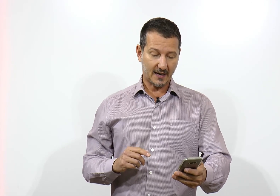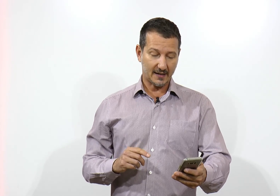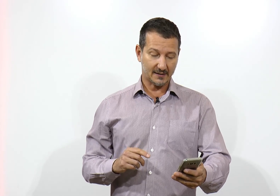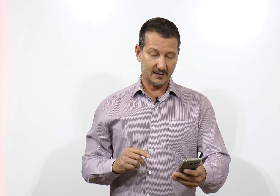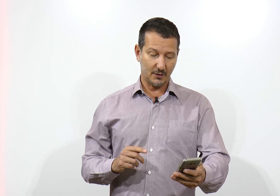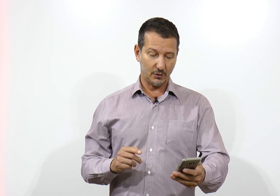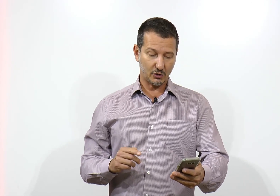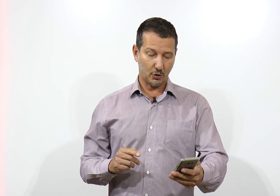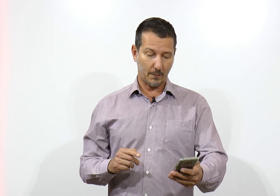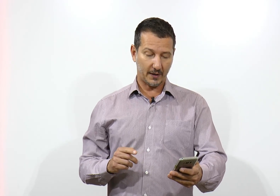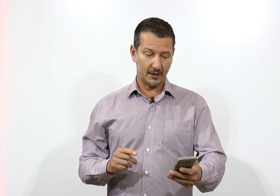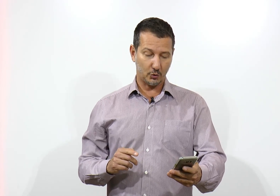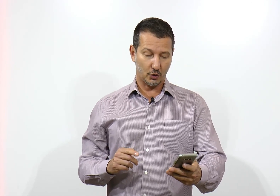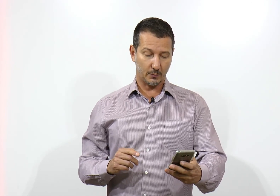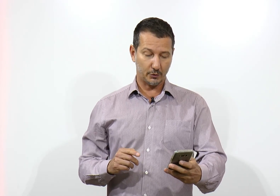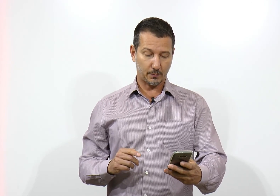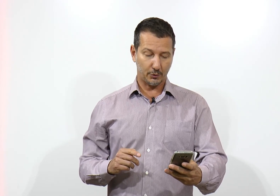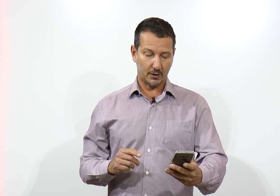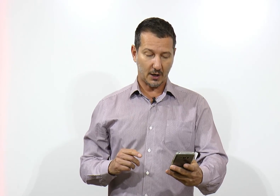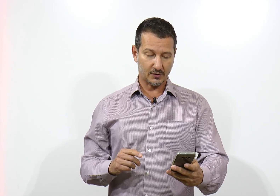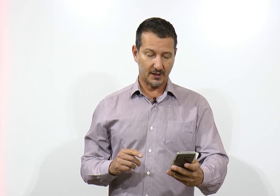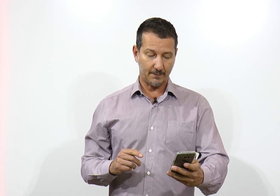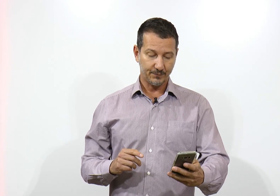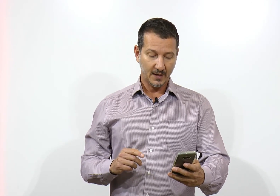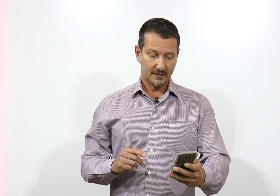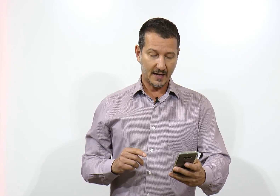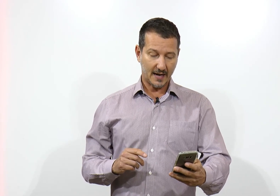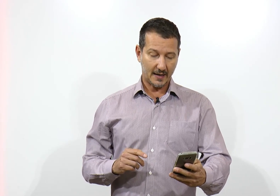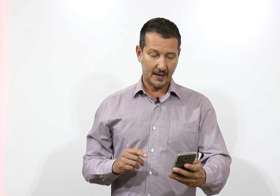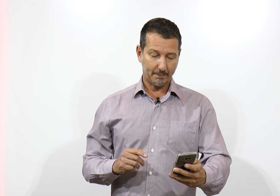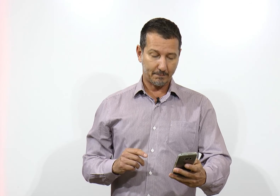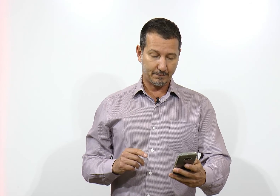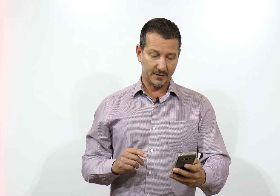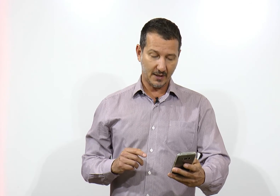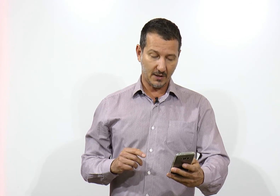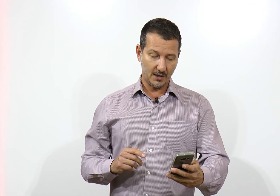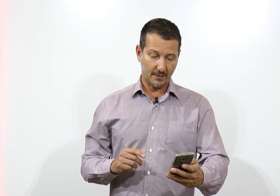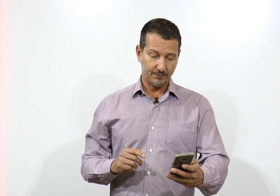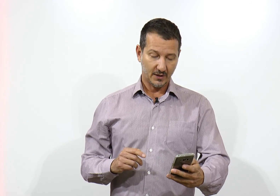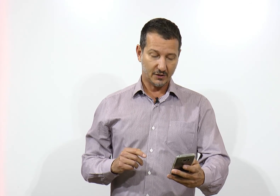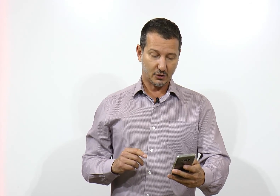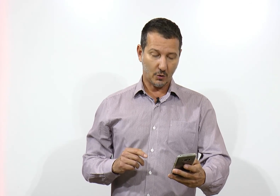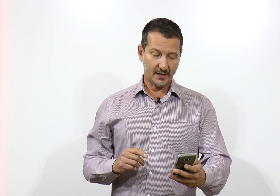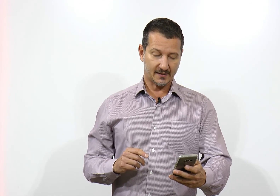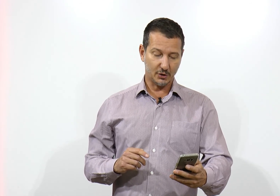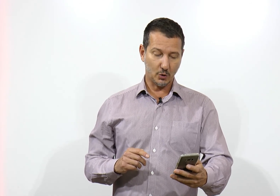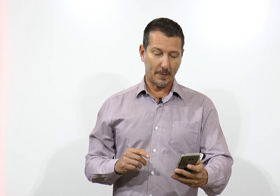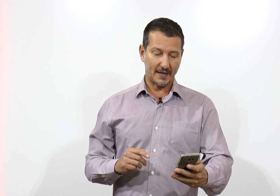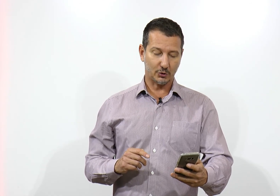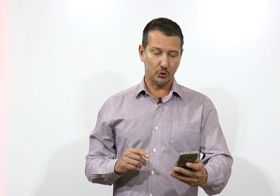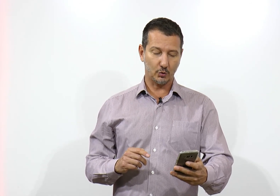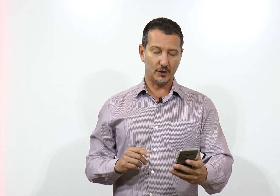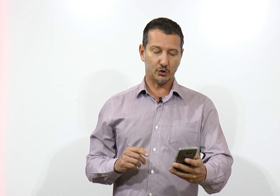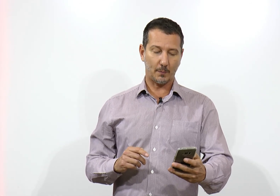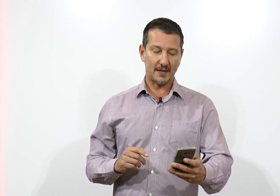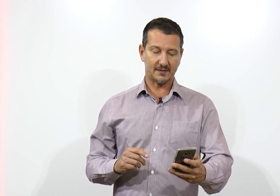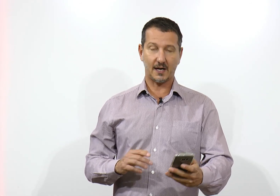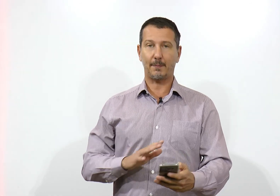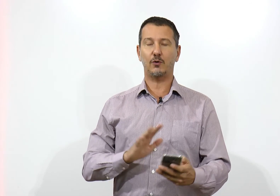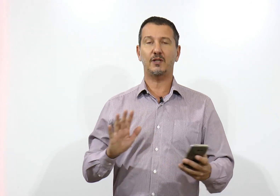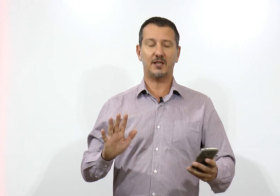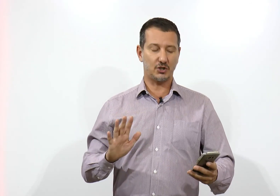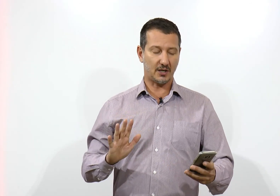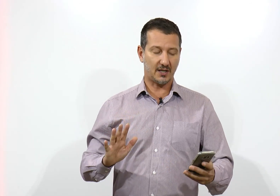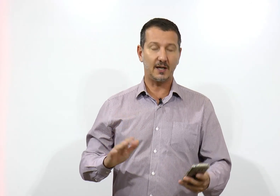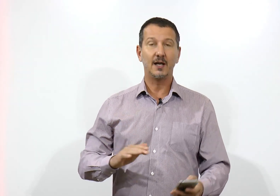me levar em casa não estou pegando o ônibus por causa da pandemia estou rezando para tudo